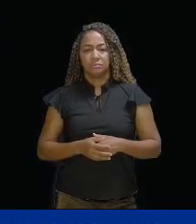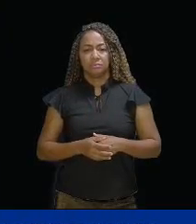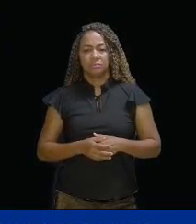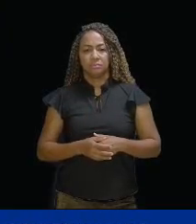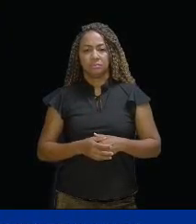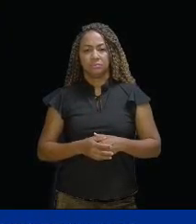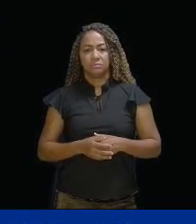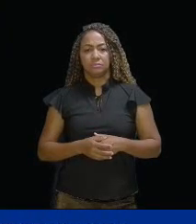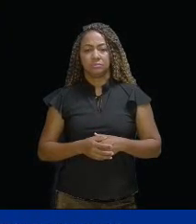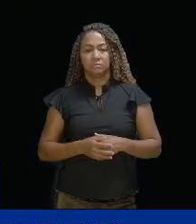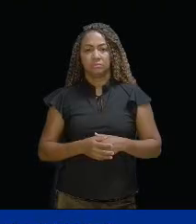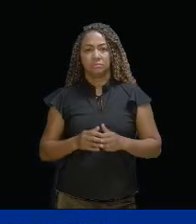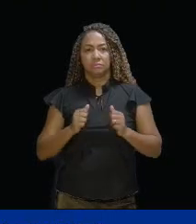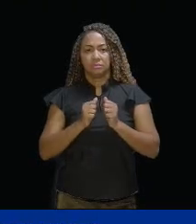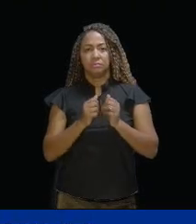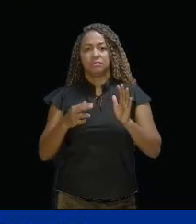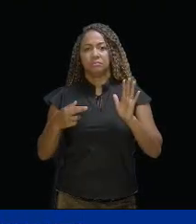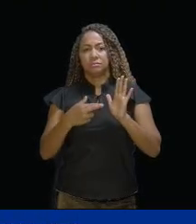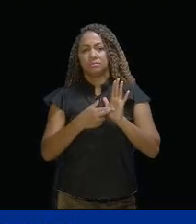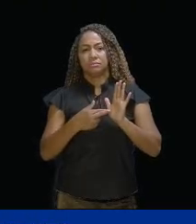Eu vou acompanhar o relator, senhor presidente.